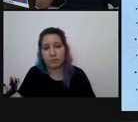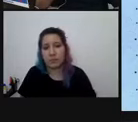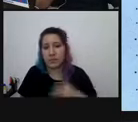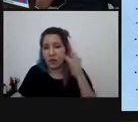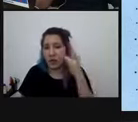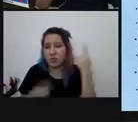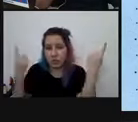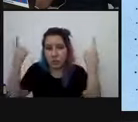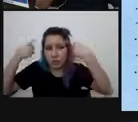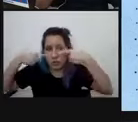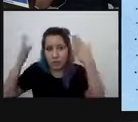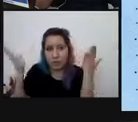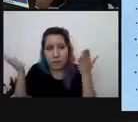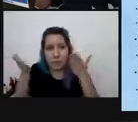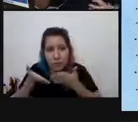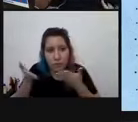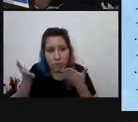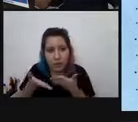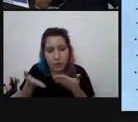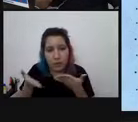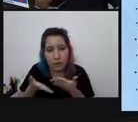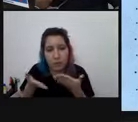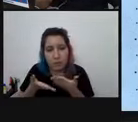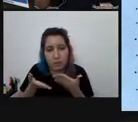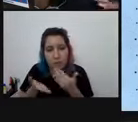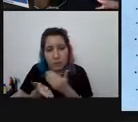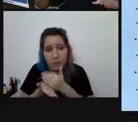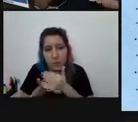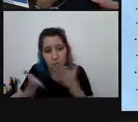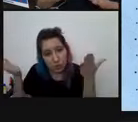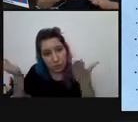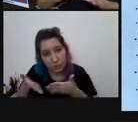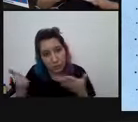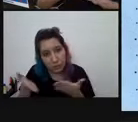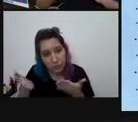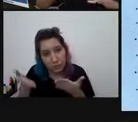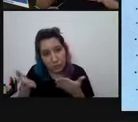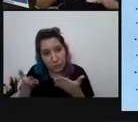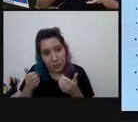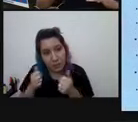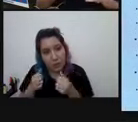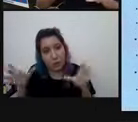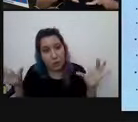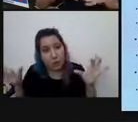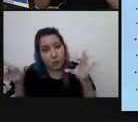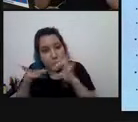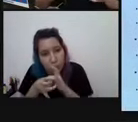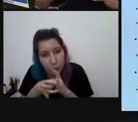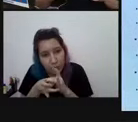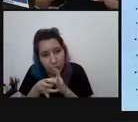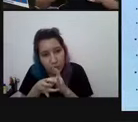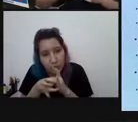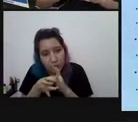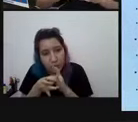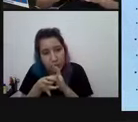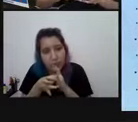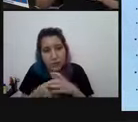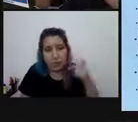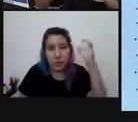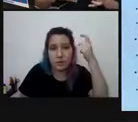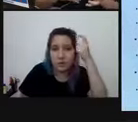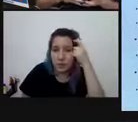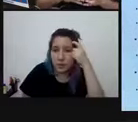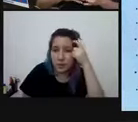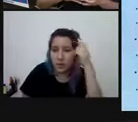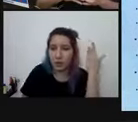grande desafio que a gente tem pela frente está aí, envolver, né, Renato, essa questão das ideias para o turismo de São